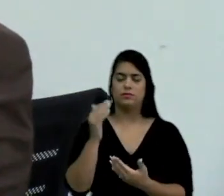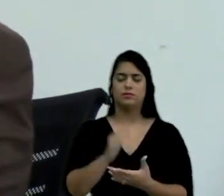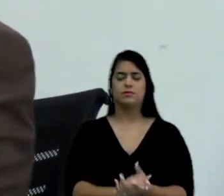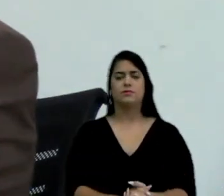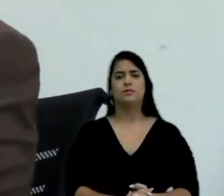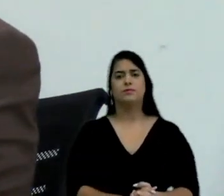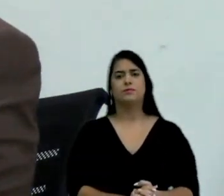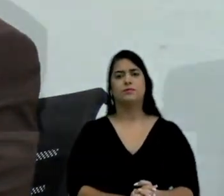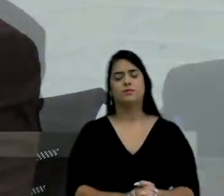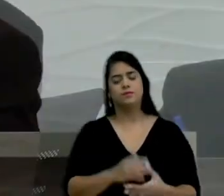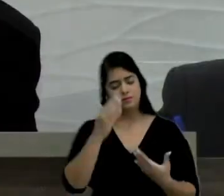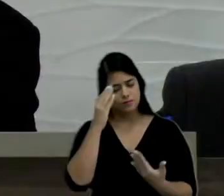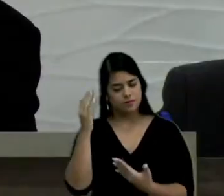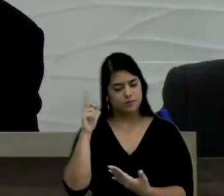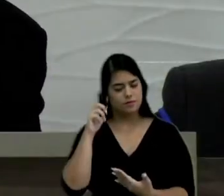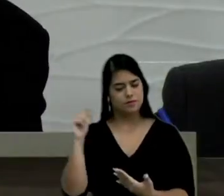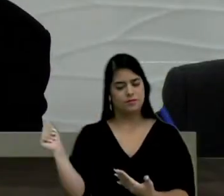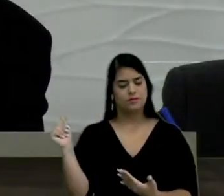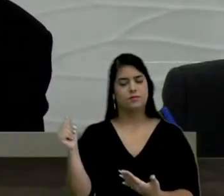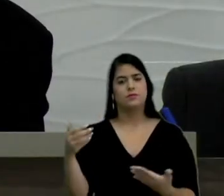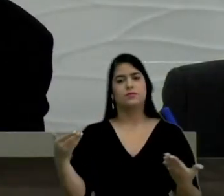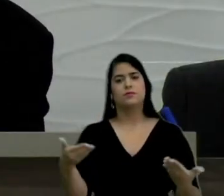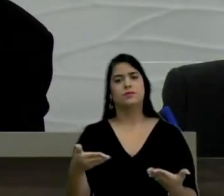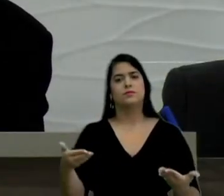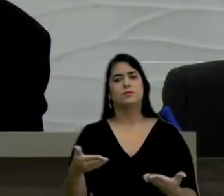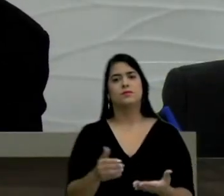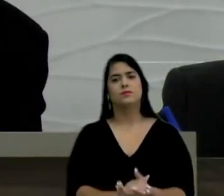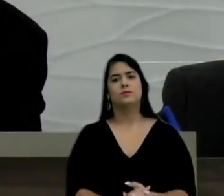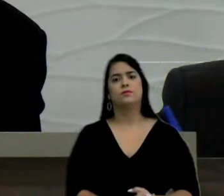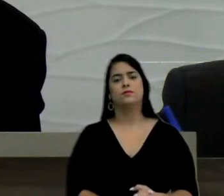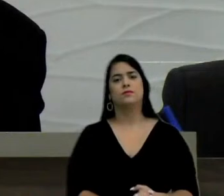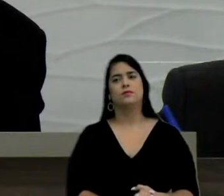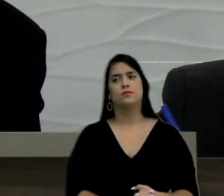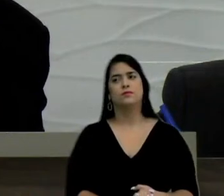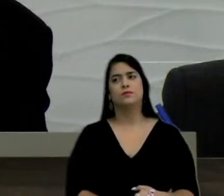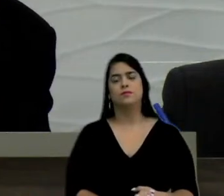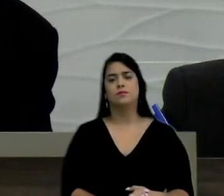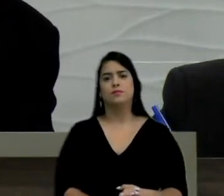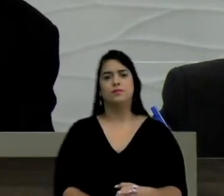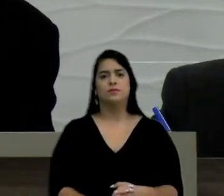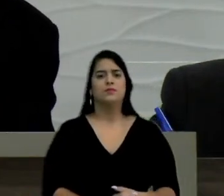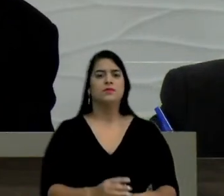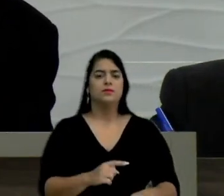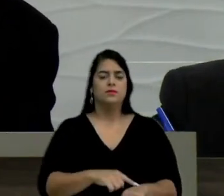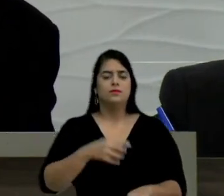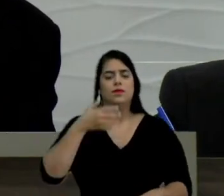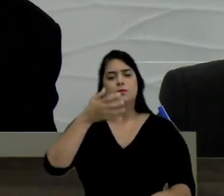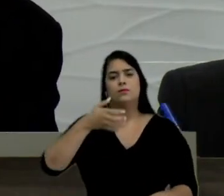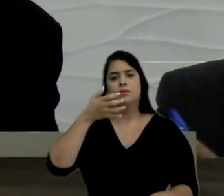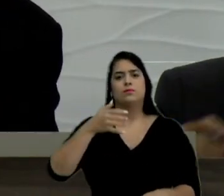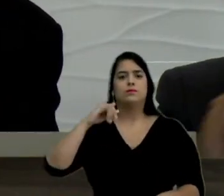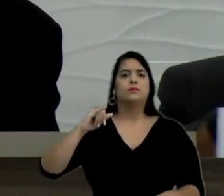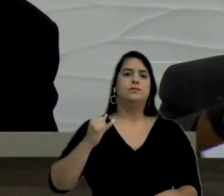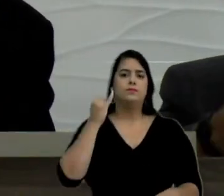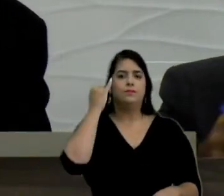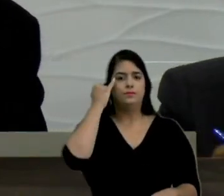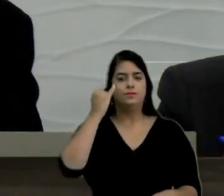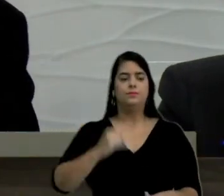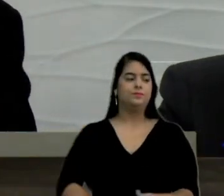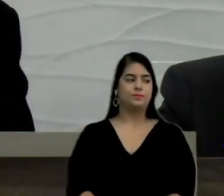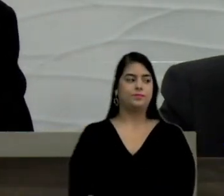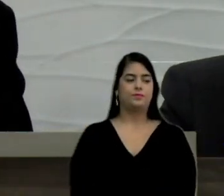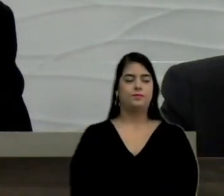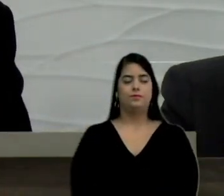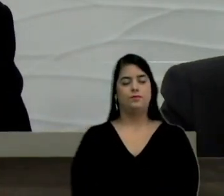agradeço o vereador Léo pass a hora do expedient facultar pal Vereador jun do